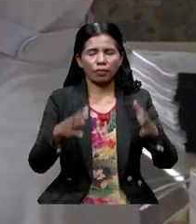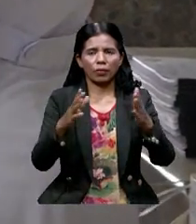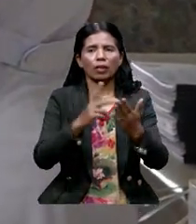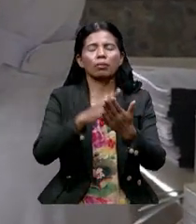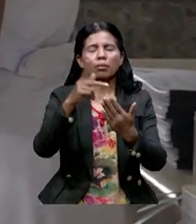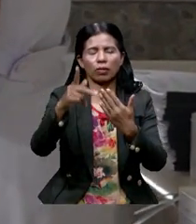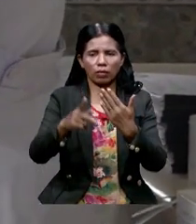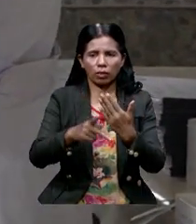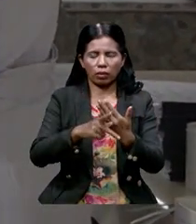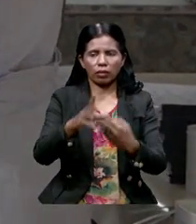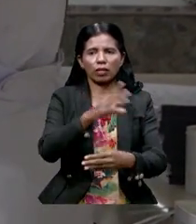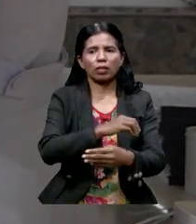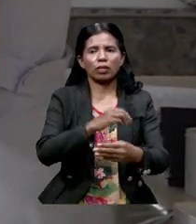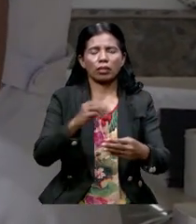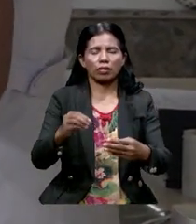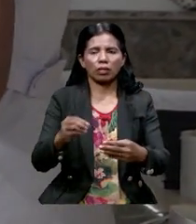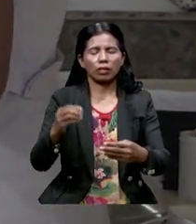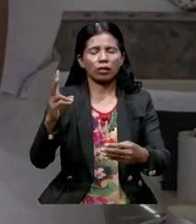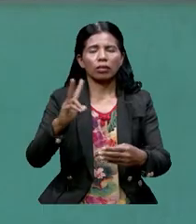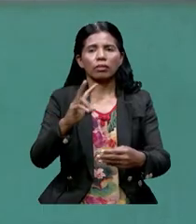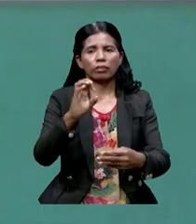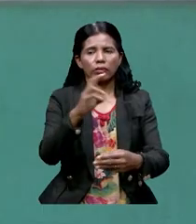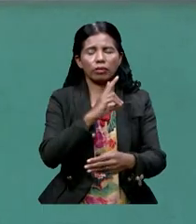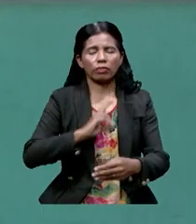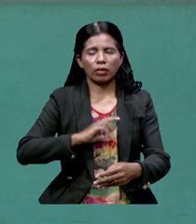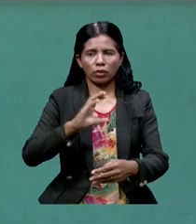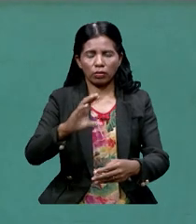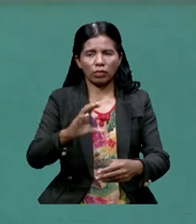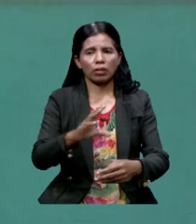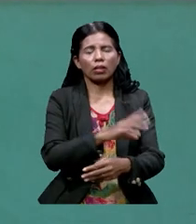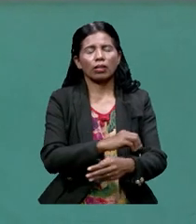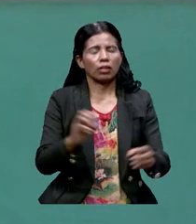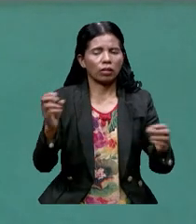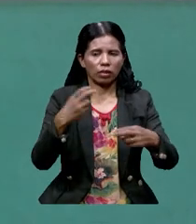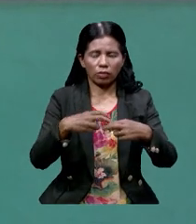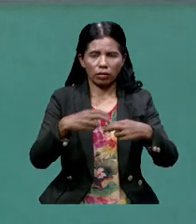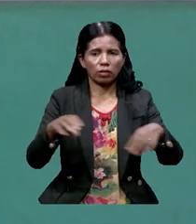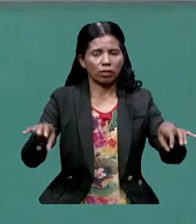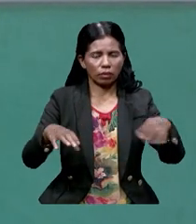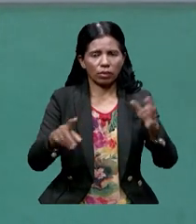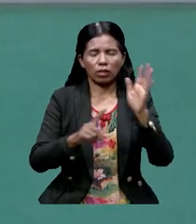programa nutrição e centro internamento Veracruz Mos Menos, hodi dificulta serviço